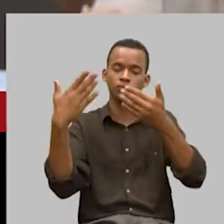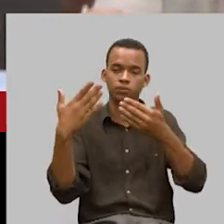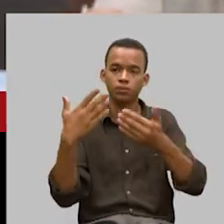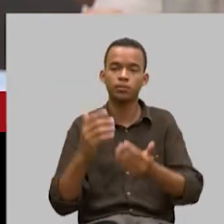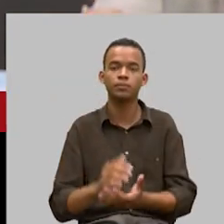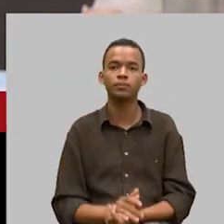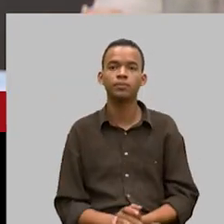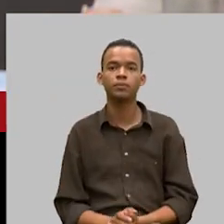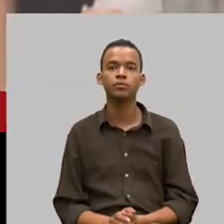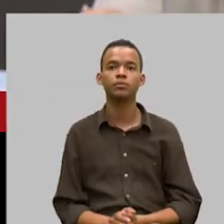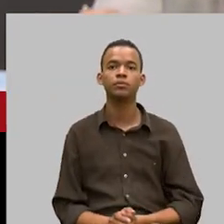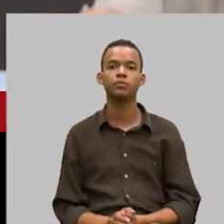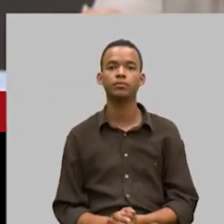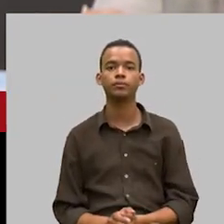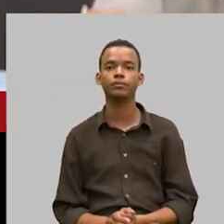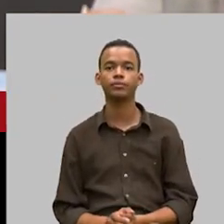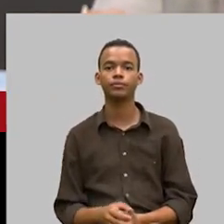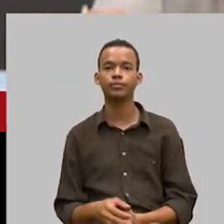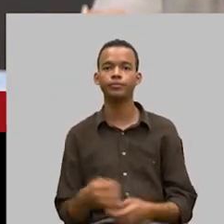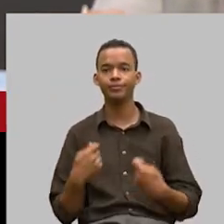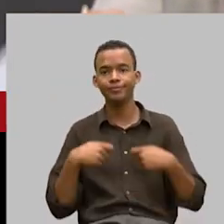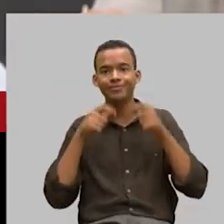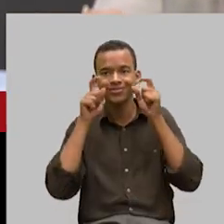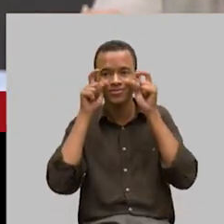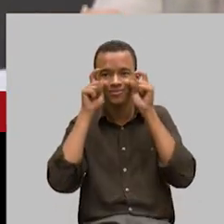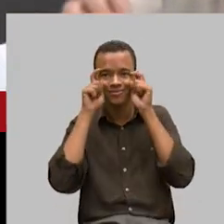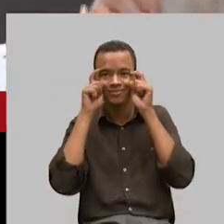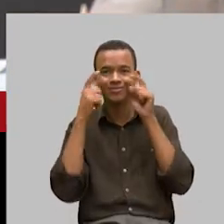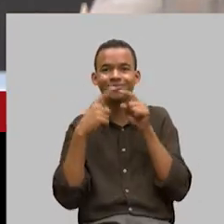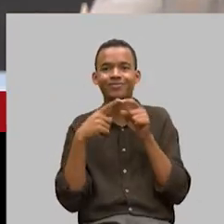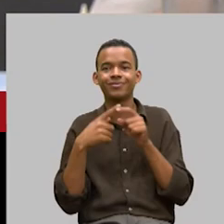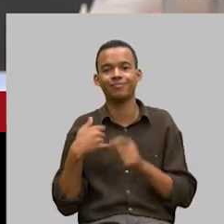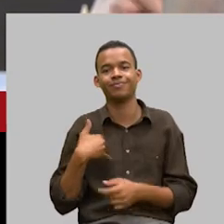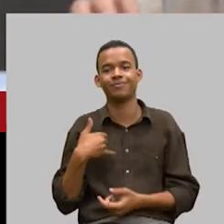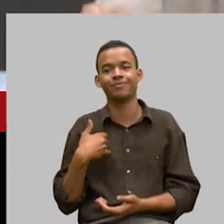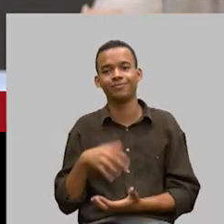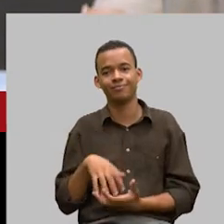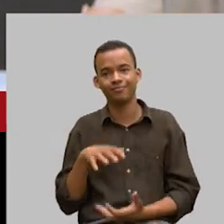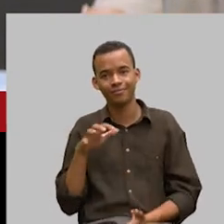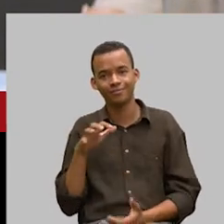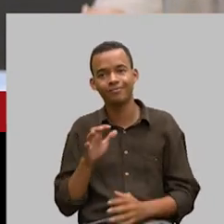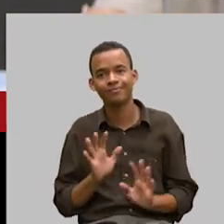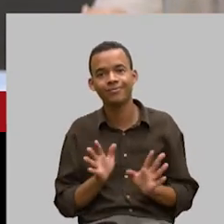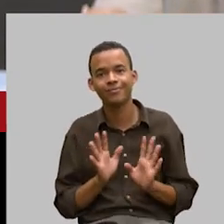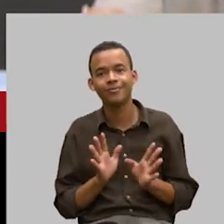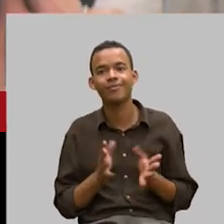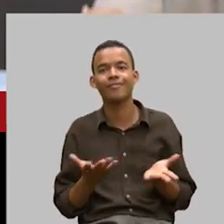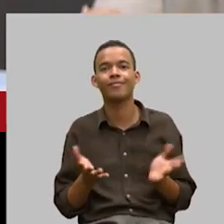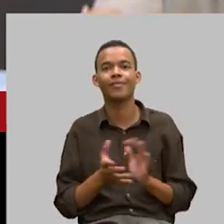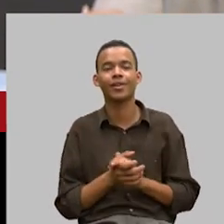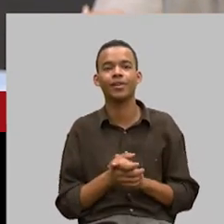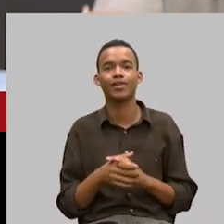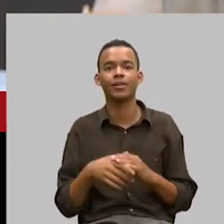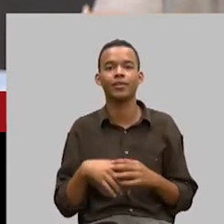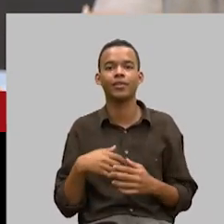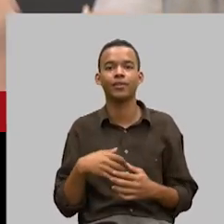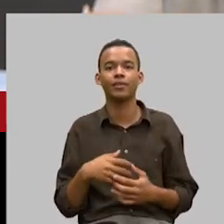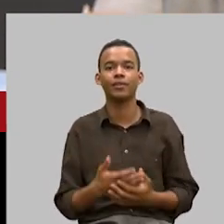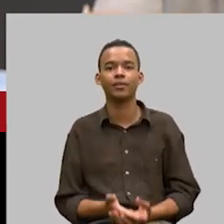eh botando óculos desculpa porque essa é a fase boa da vida que a gente vai tira e põe põe tira entendeu